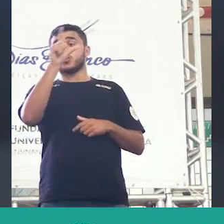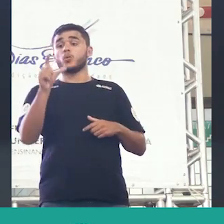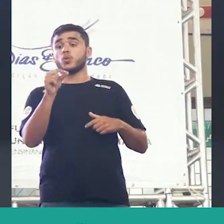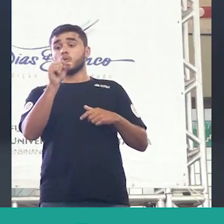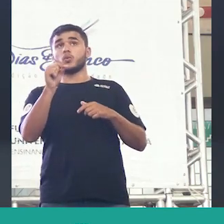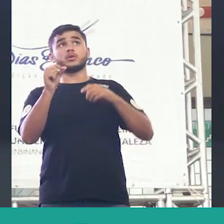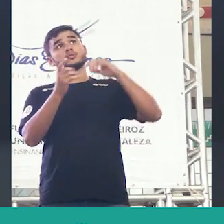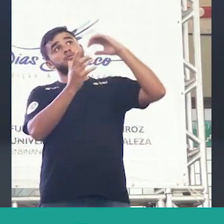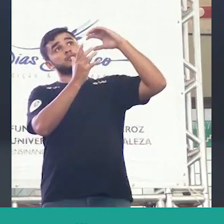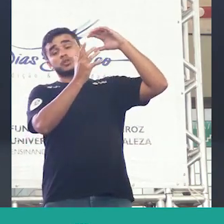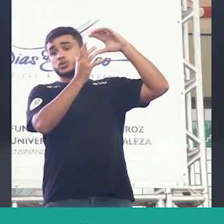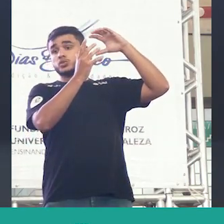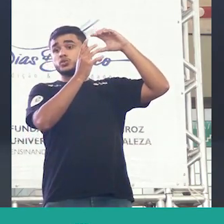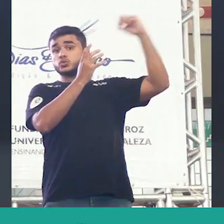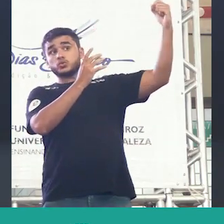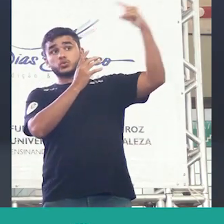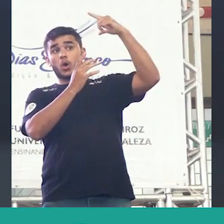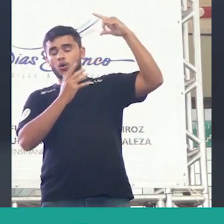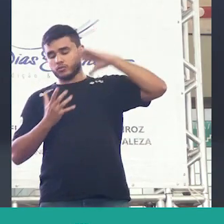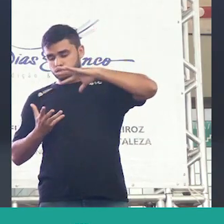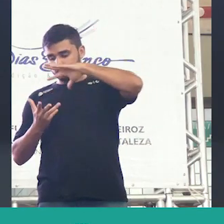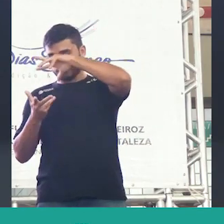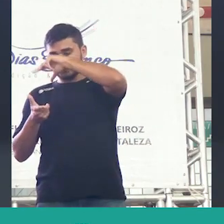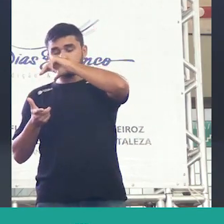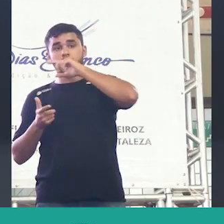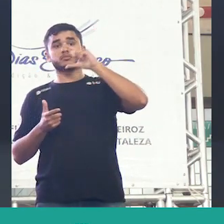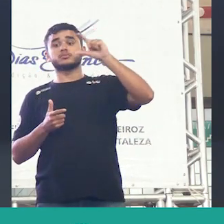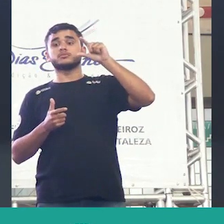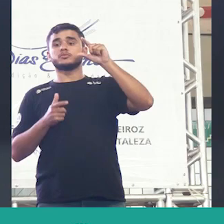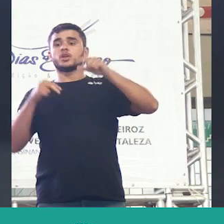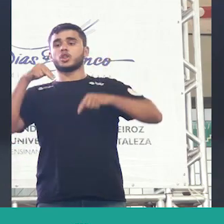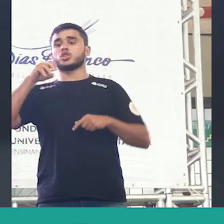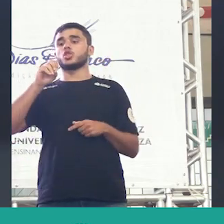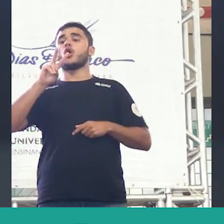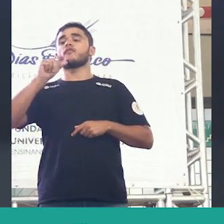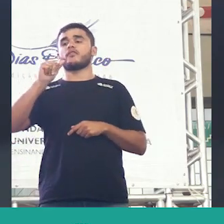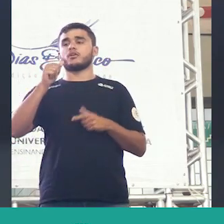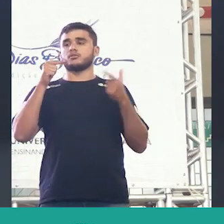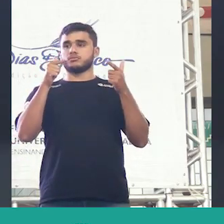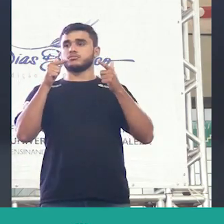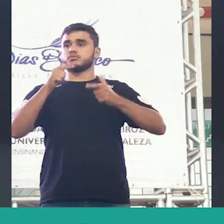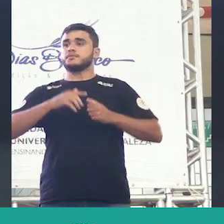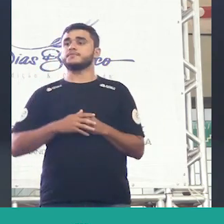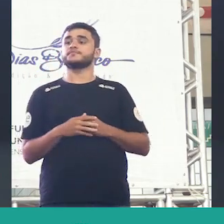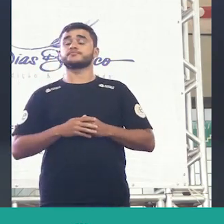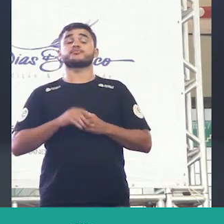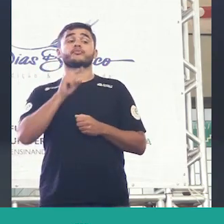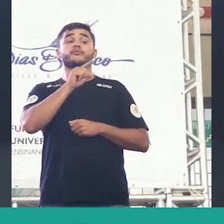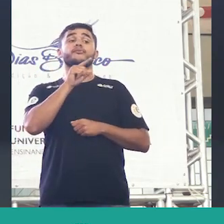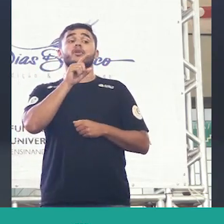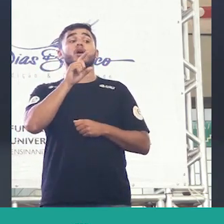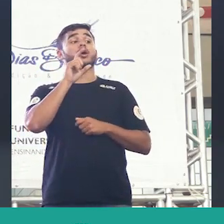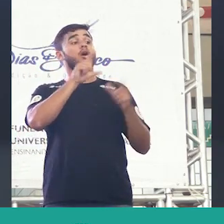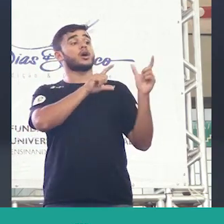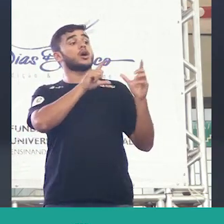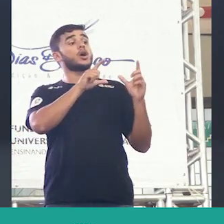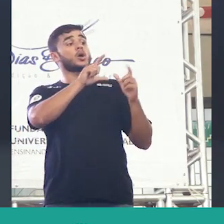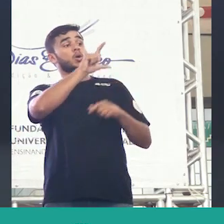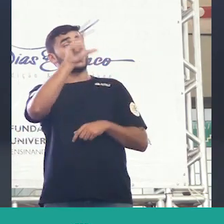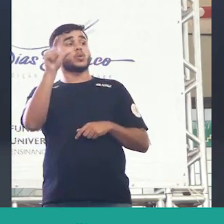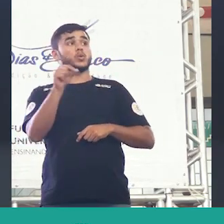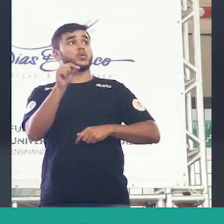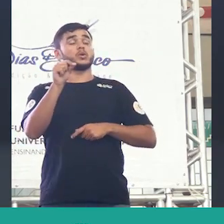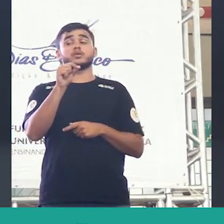fica no meio dos dois. Como é o nome da lua? Lua nova. Como é o nome da lua que fica do